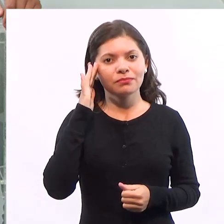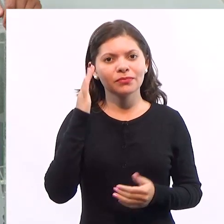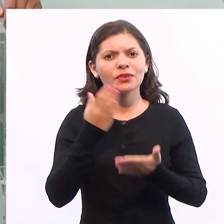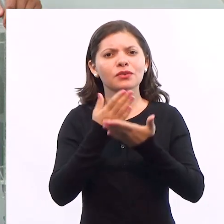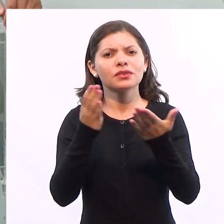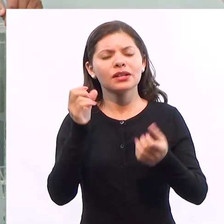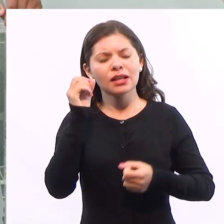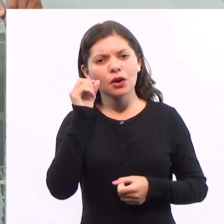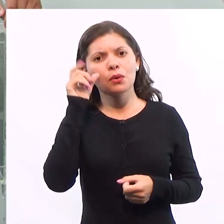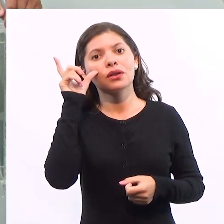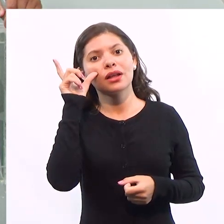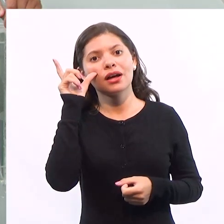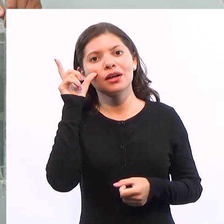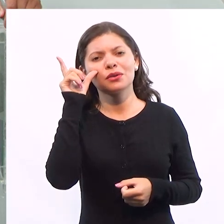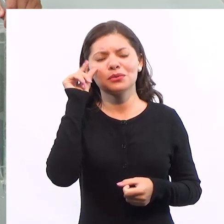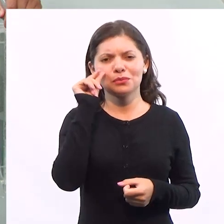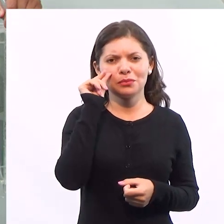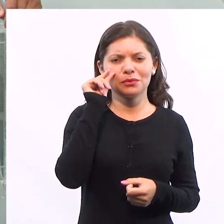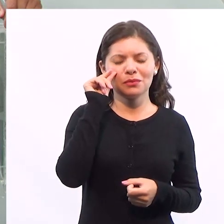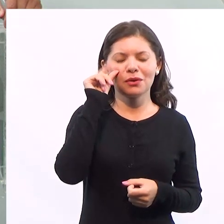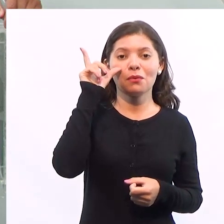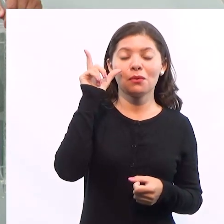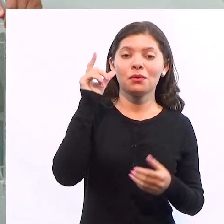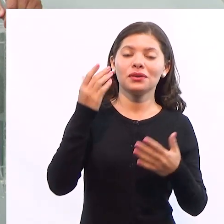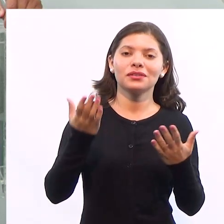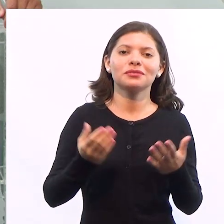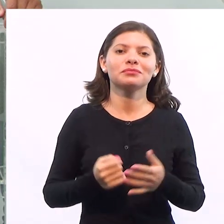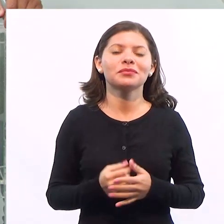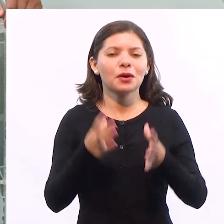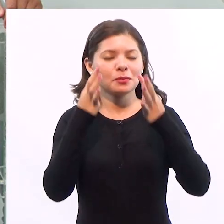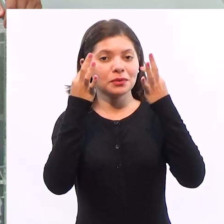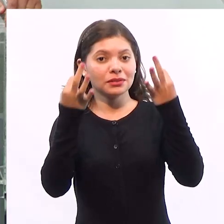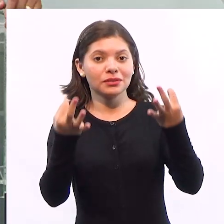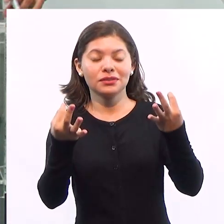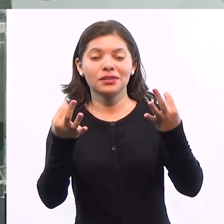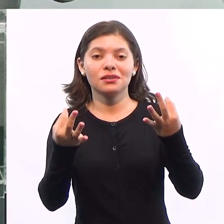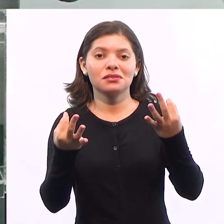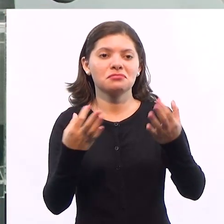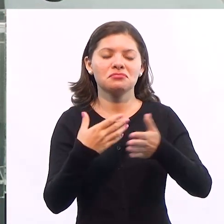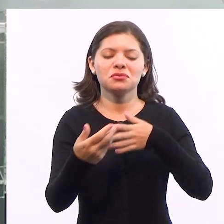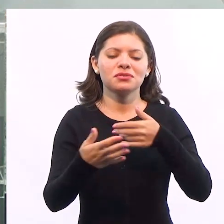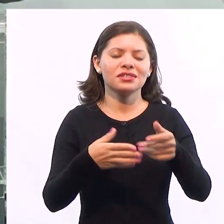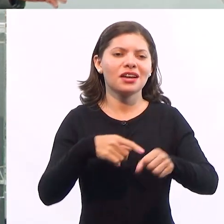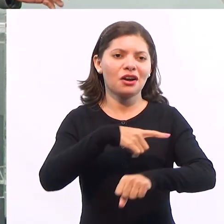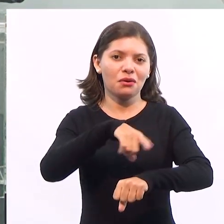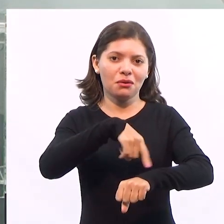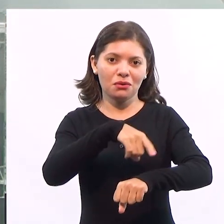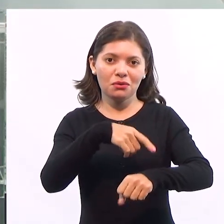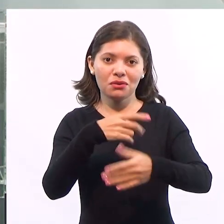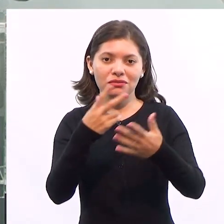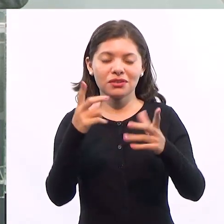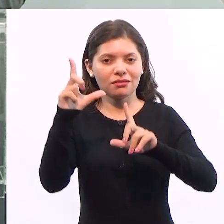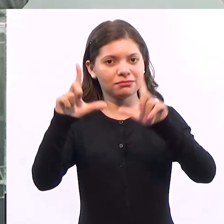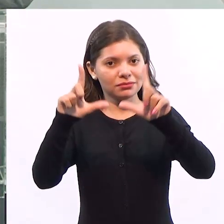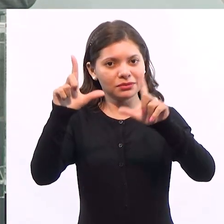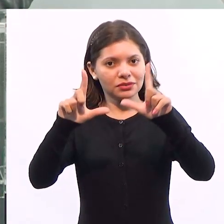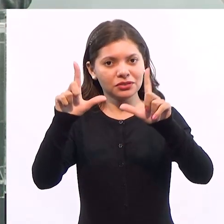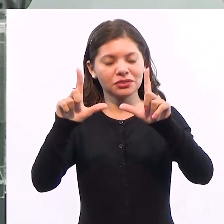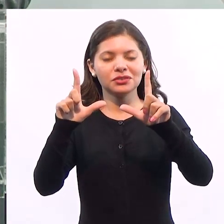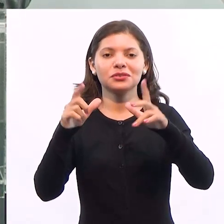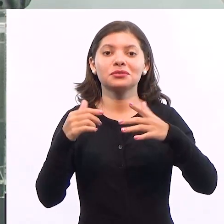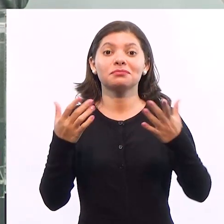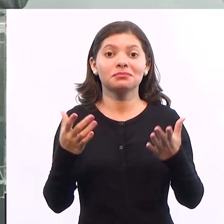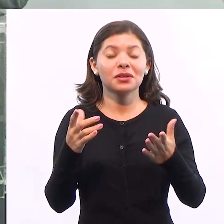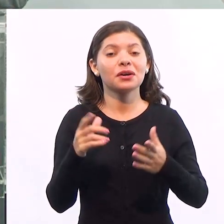mudança. Entenda isso. Você está acordado ainda ou você está dormindo? Acorda aí, filhão. Acorda aí, não sei qual horário que você está